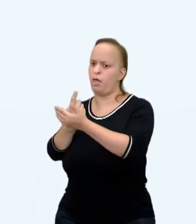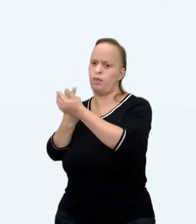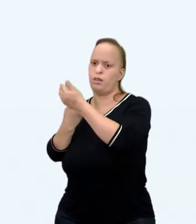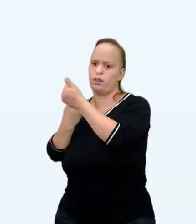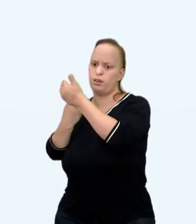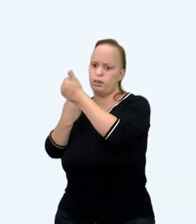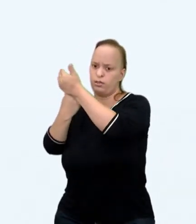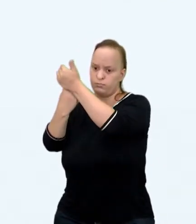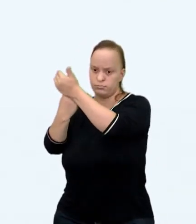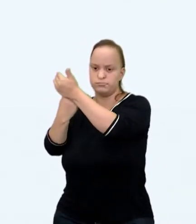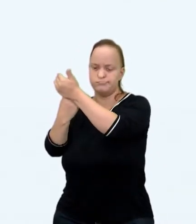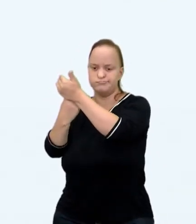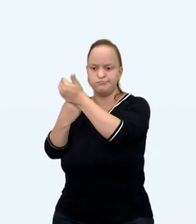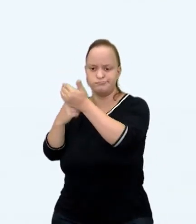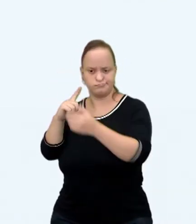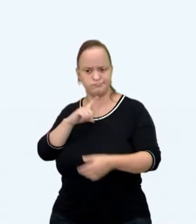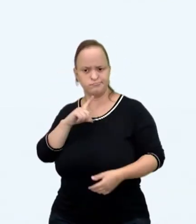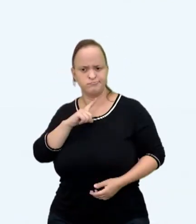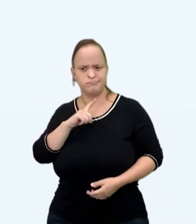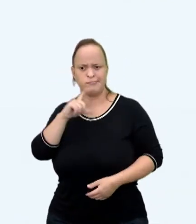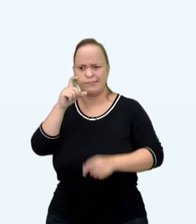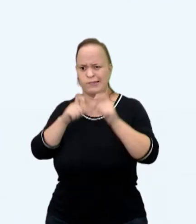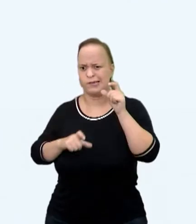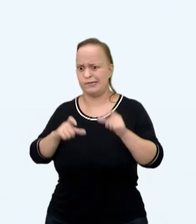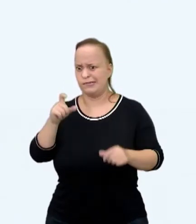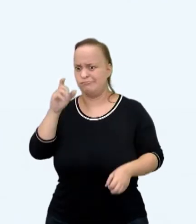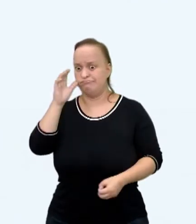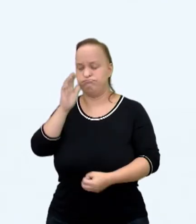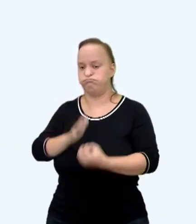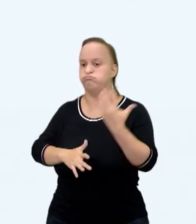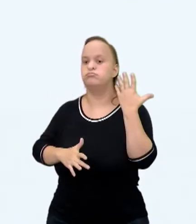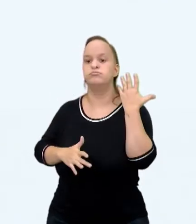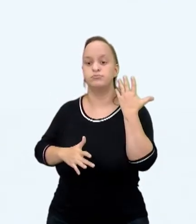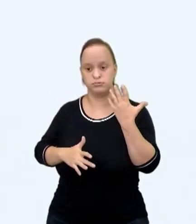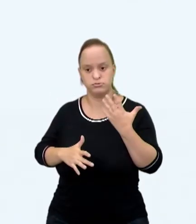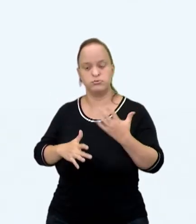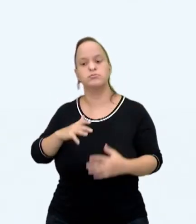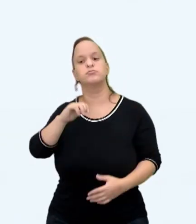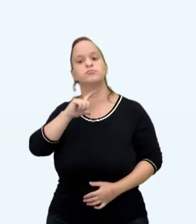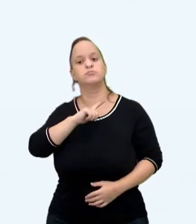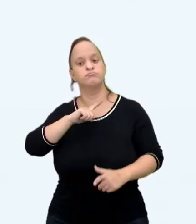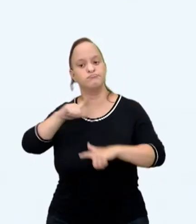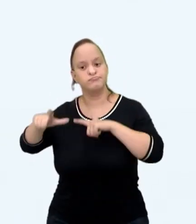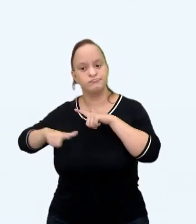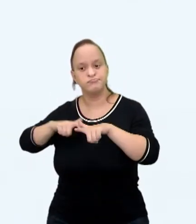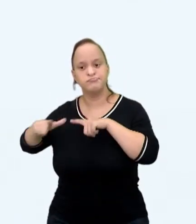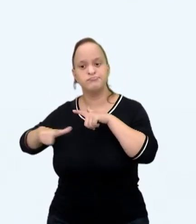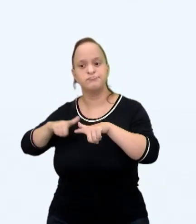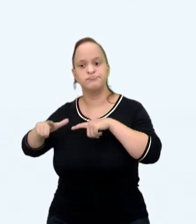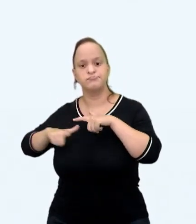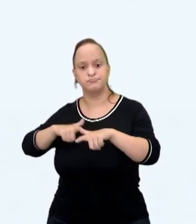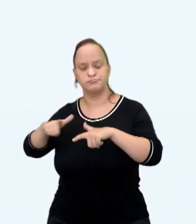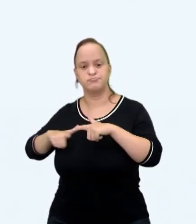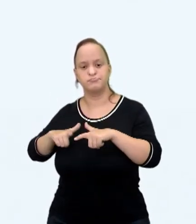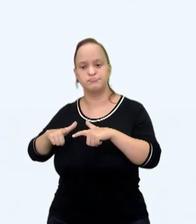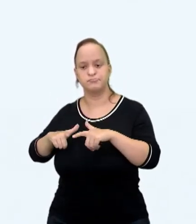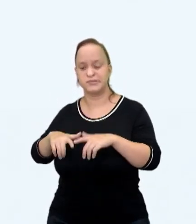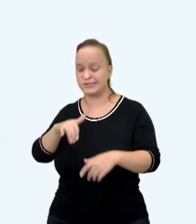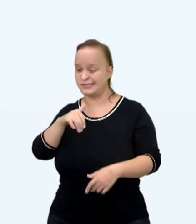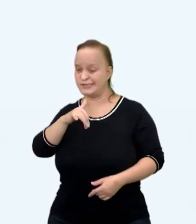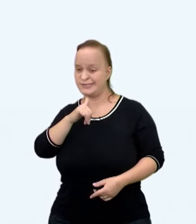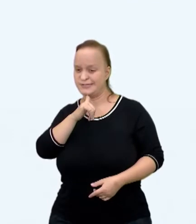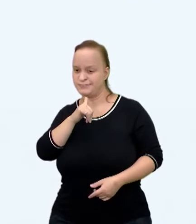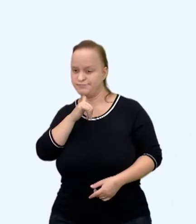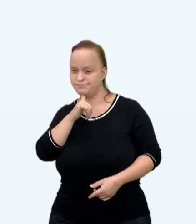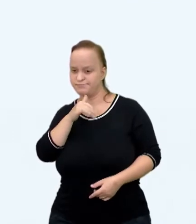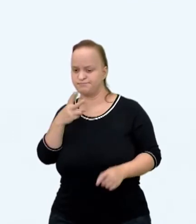existe vários profissionais. Então o marketing ele vai decidir, pô, eu tenho um produto que ele vai matar as dores do cliente. Ele é